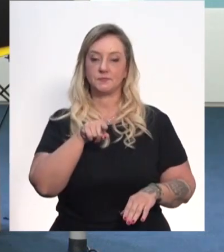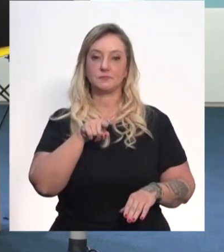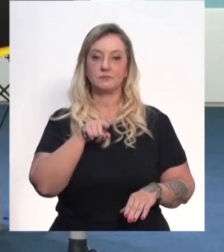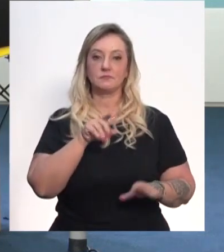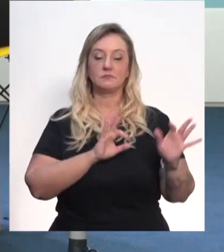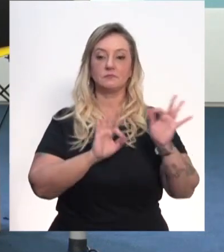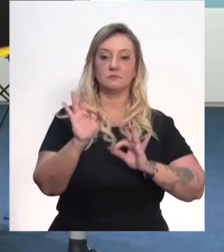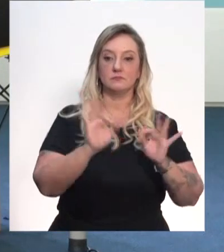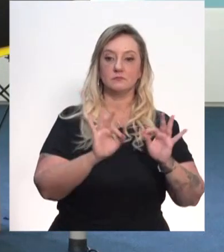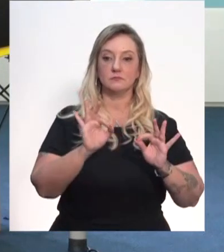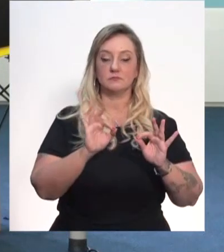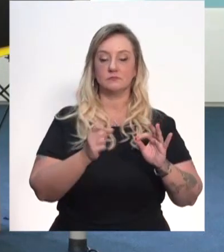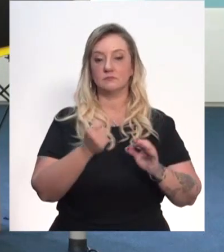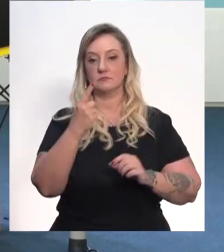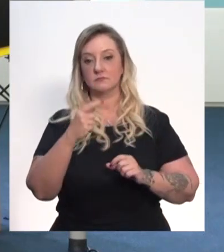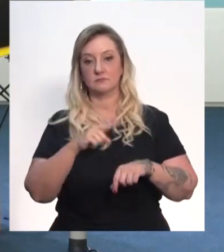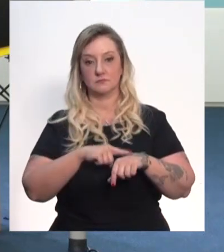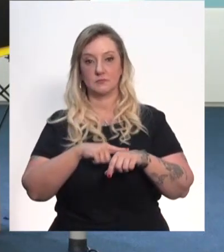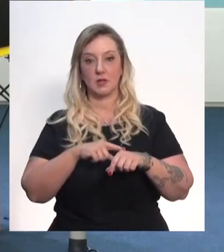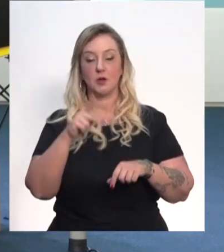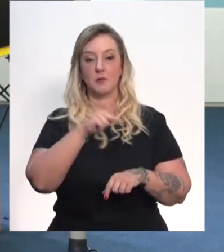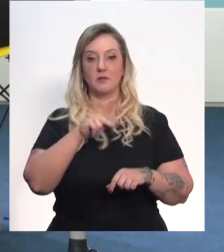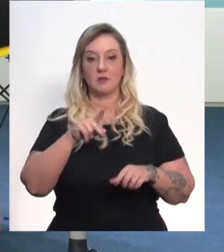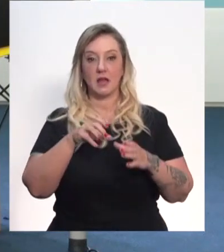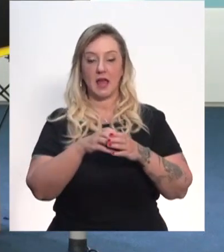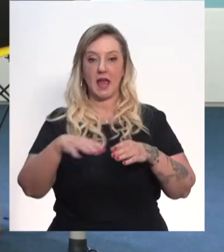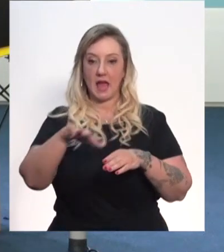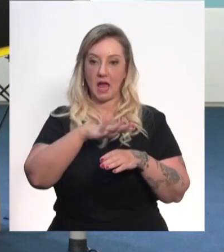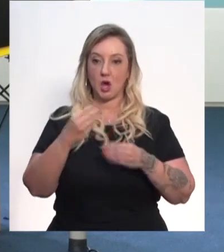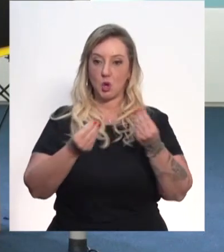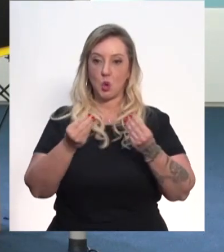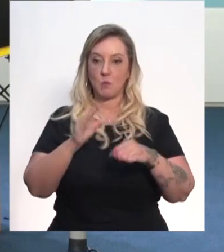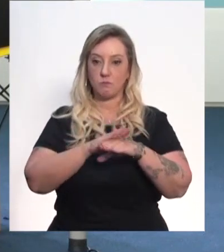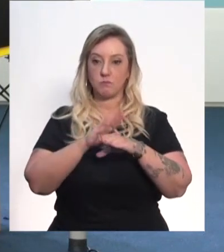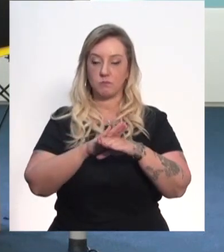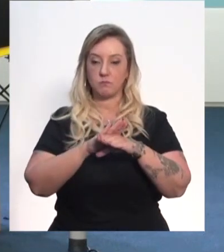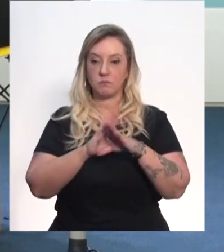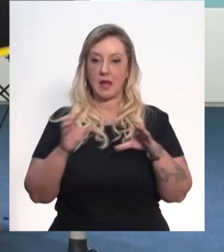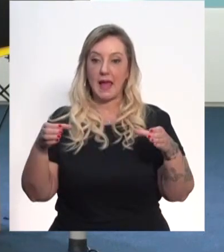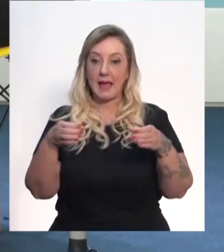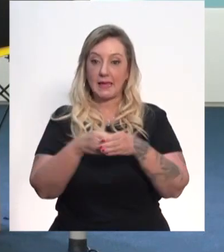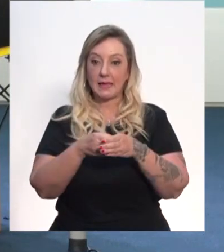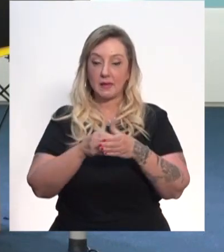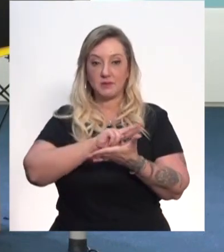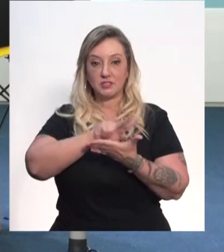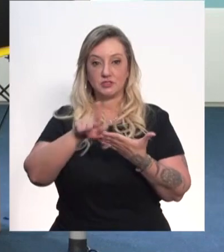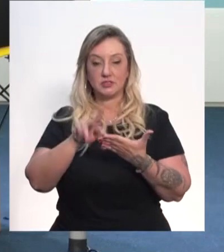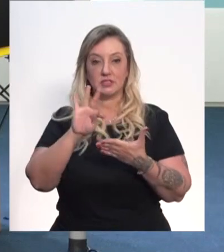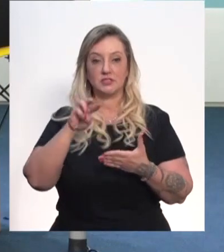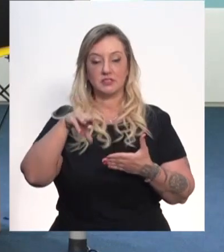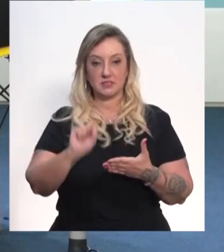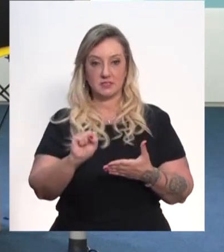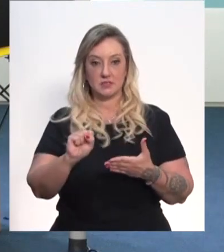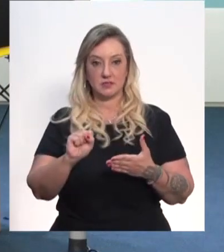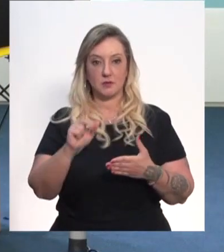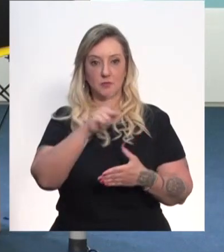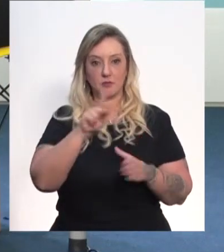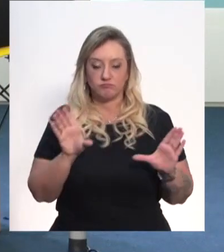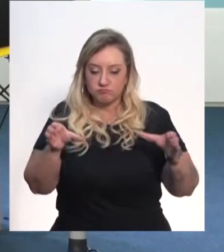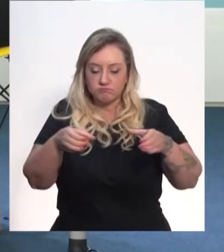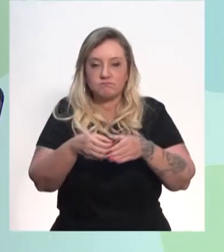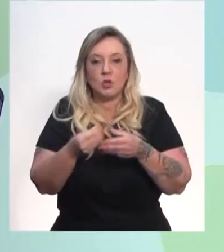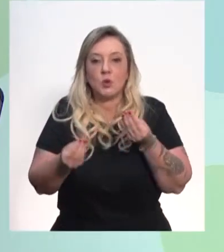sempre contando com o apoio aí da diretoria de ensino, nós temos todo o nosso núcleo pedagógico, supervisores, né, e nós aqui da EFAP,